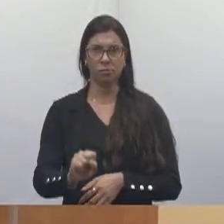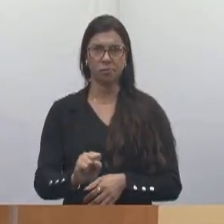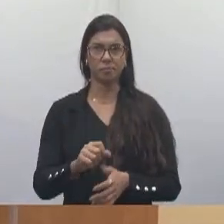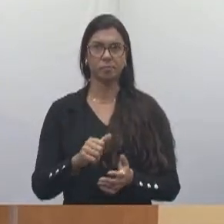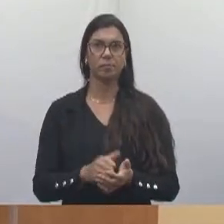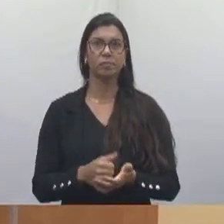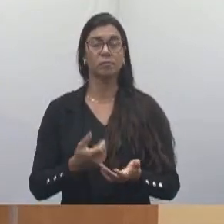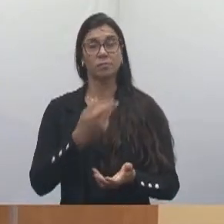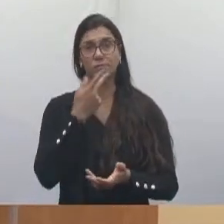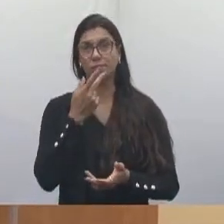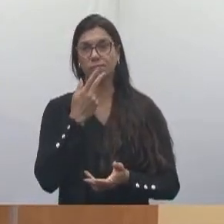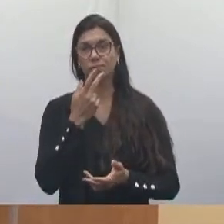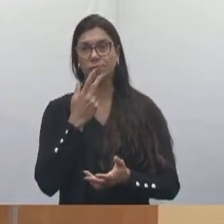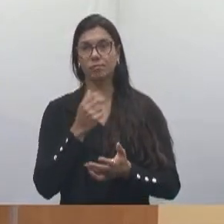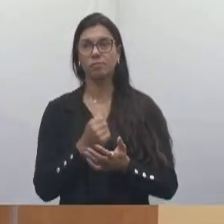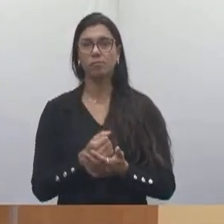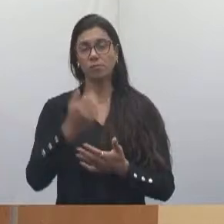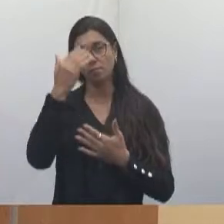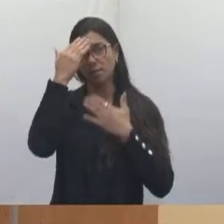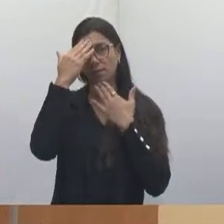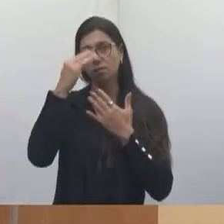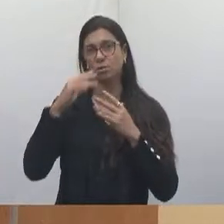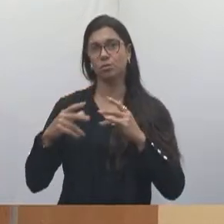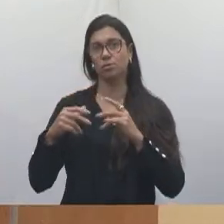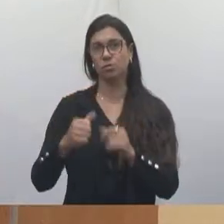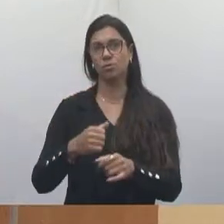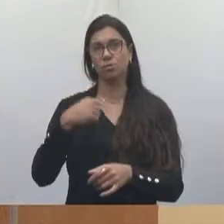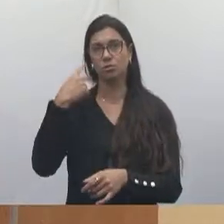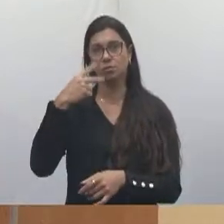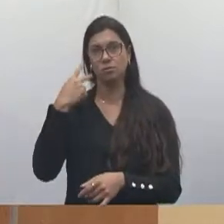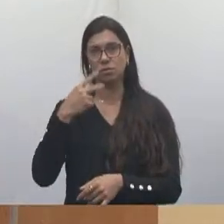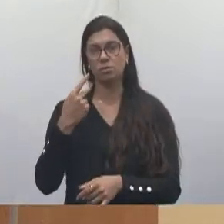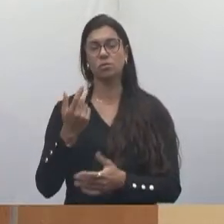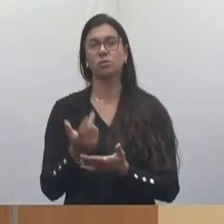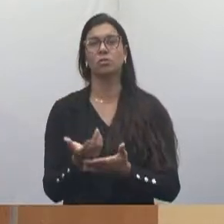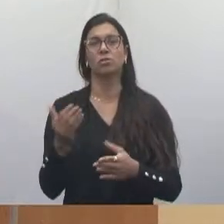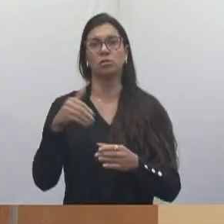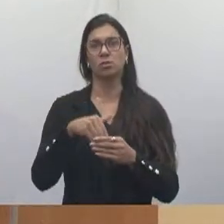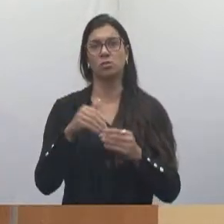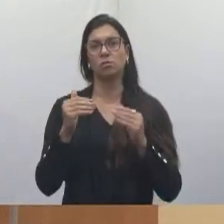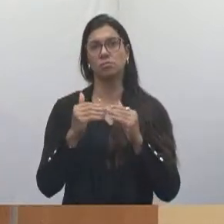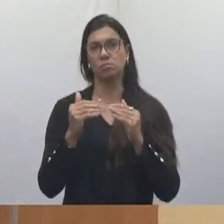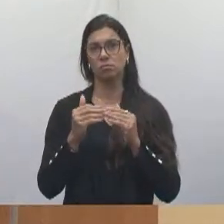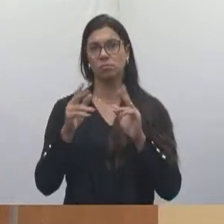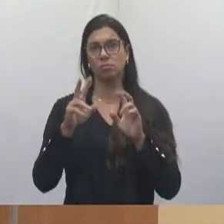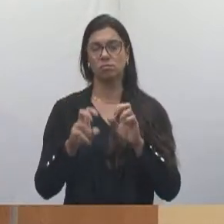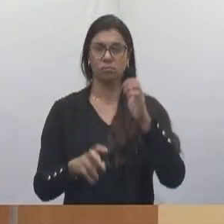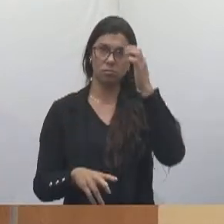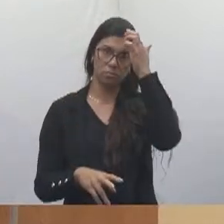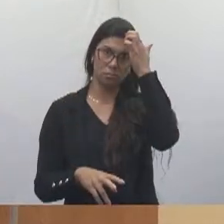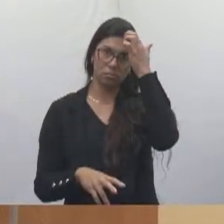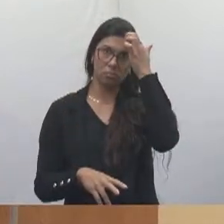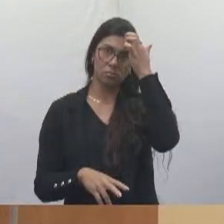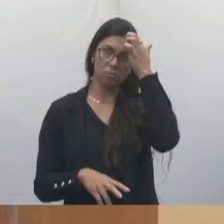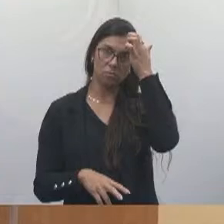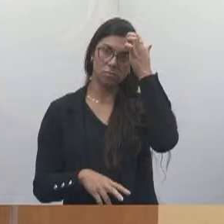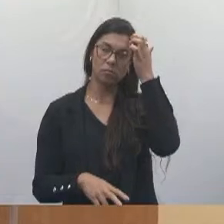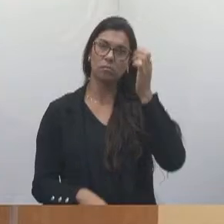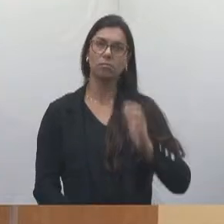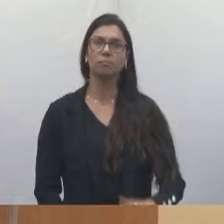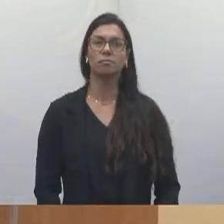nomes dos vereadores e agradeceu todos os vereadores que votassem favorável ao projeto.